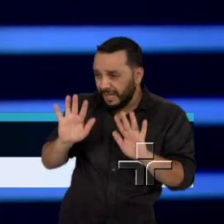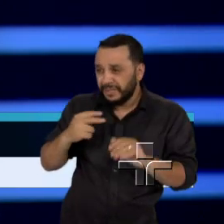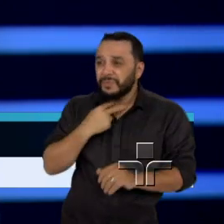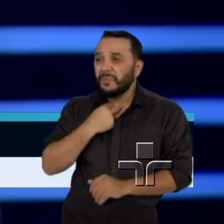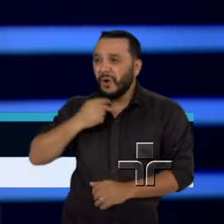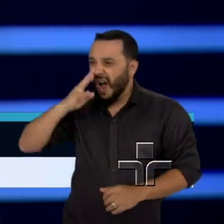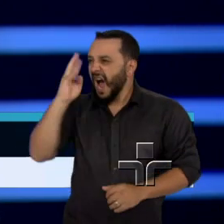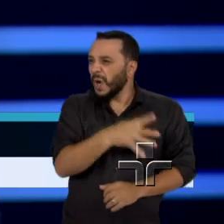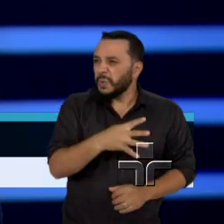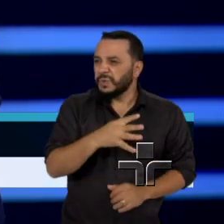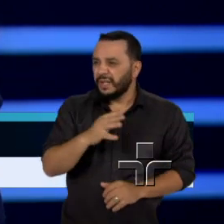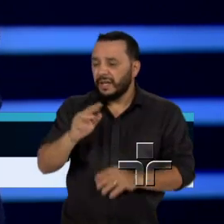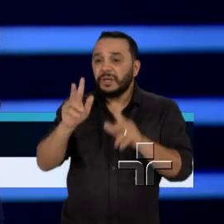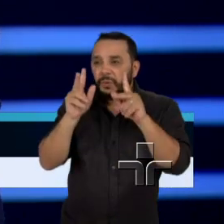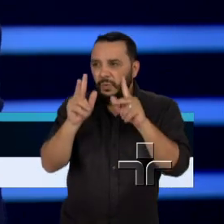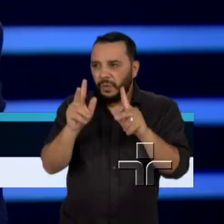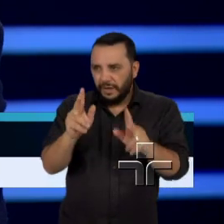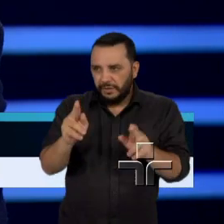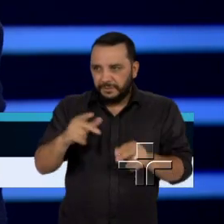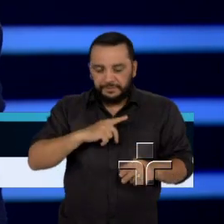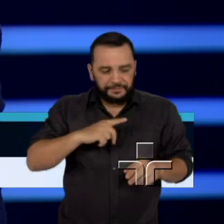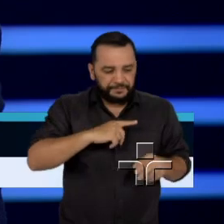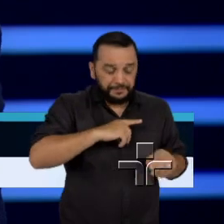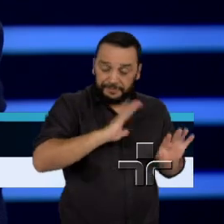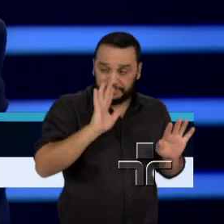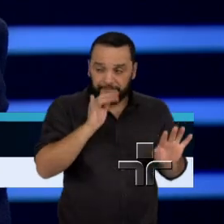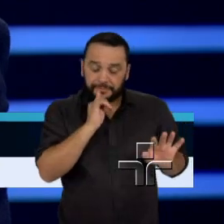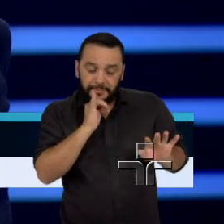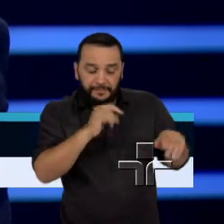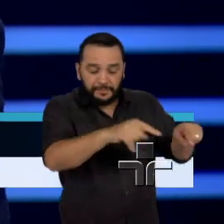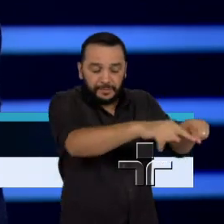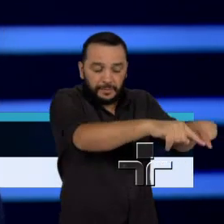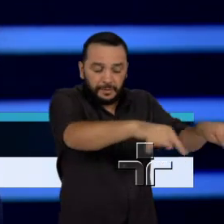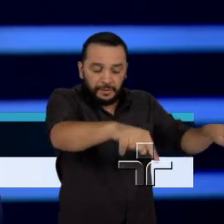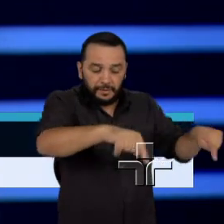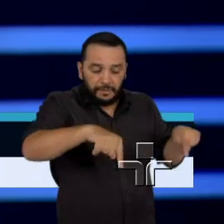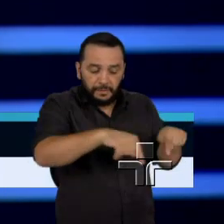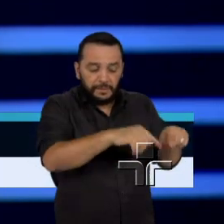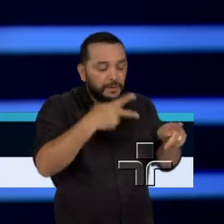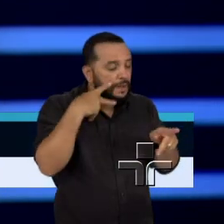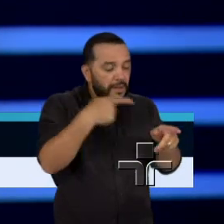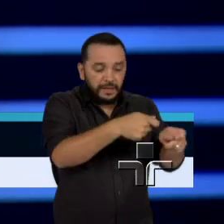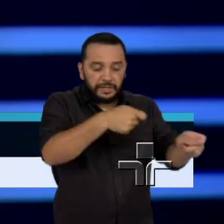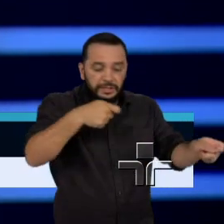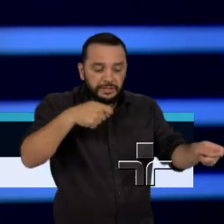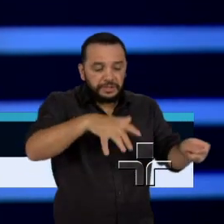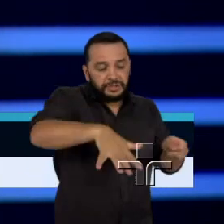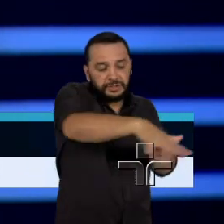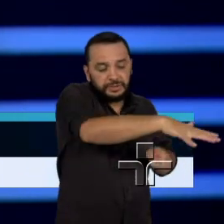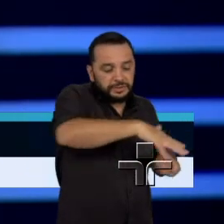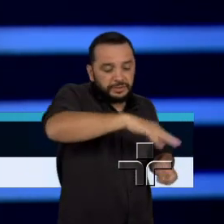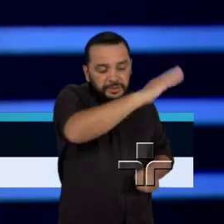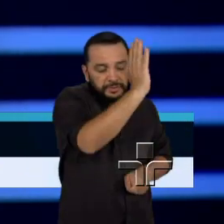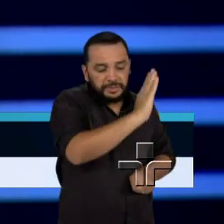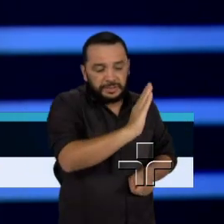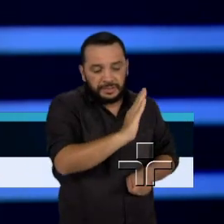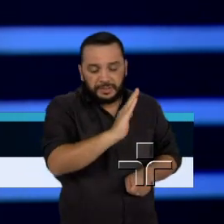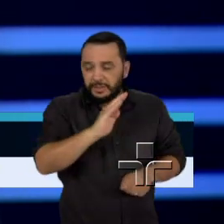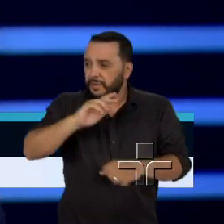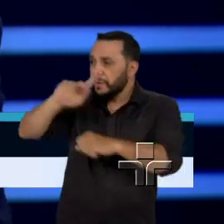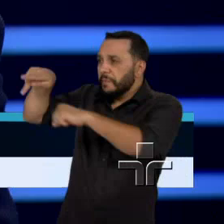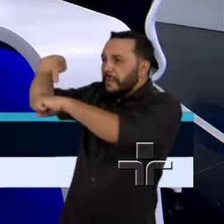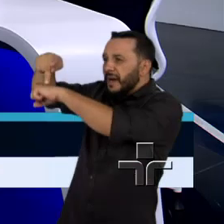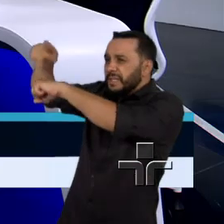uma correlação entre o desenho das terras indígenas do Brasil e um certo conluio internacional que direcionou essa